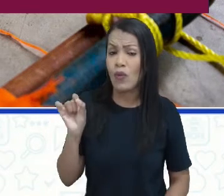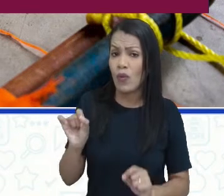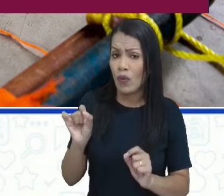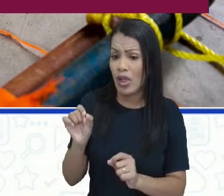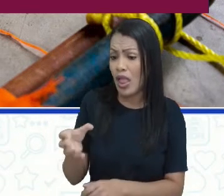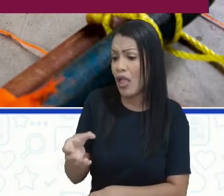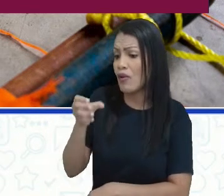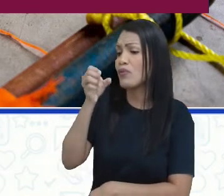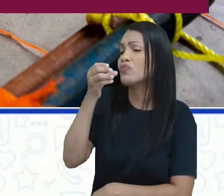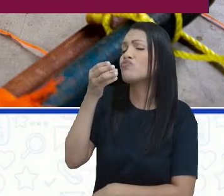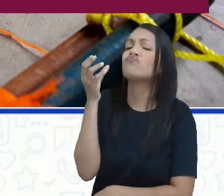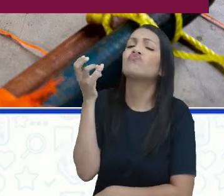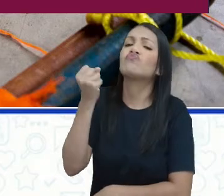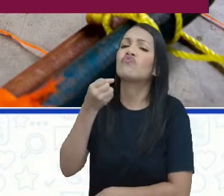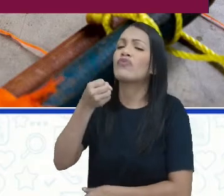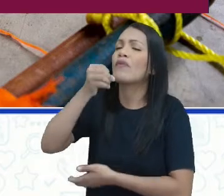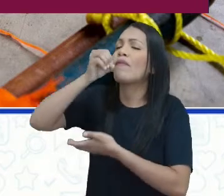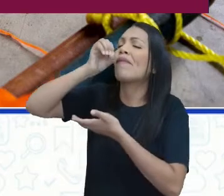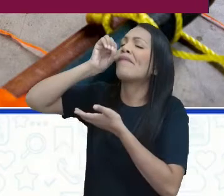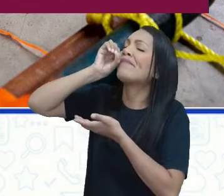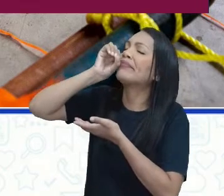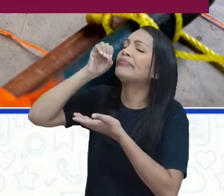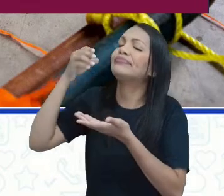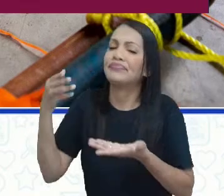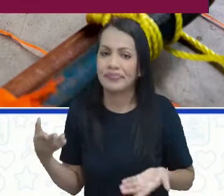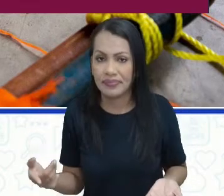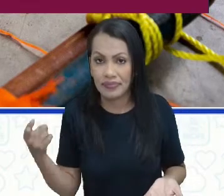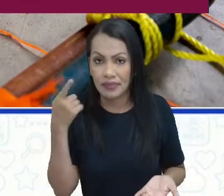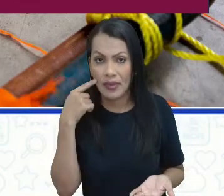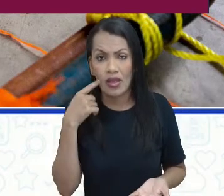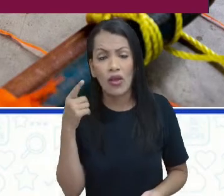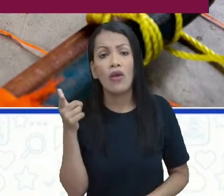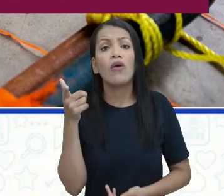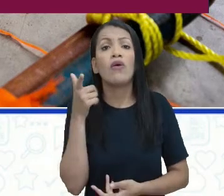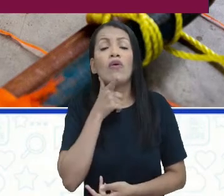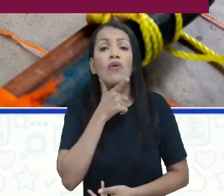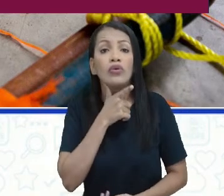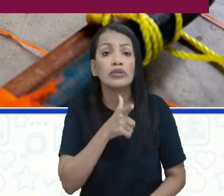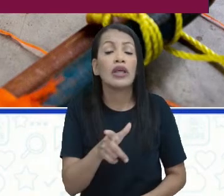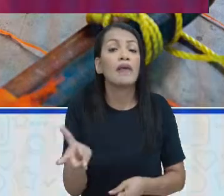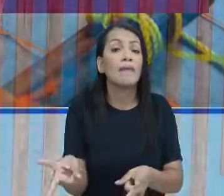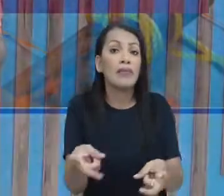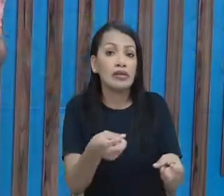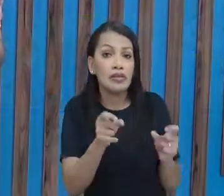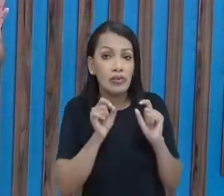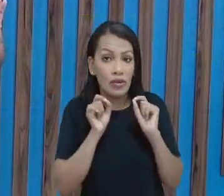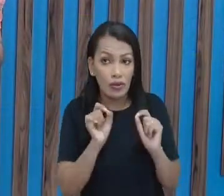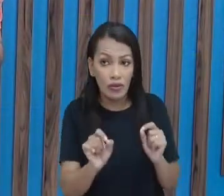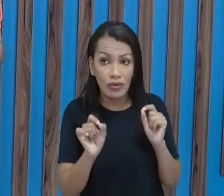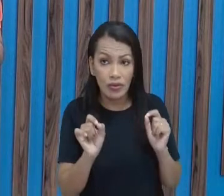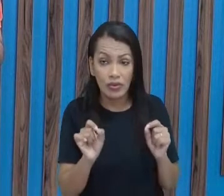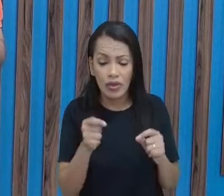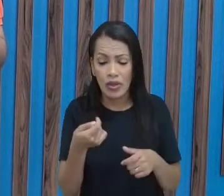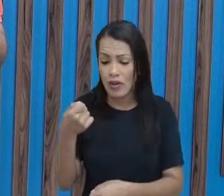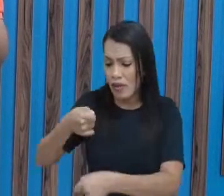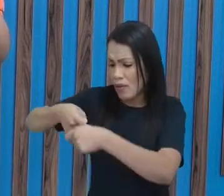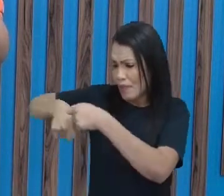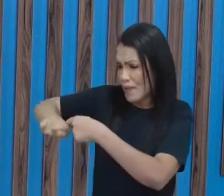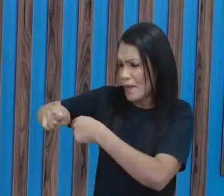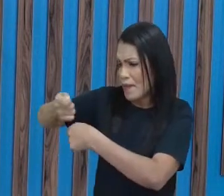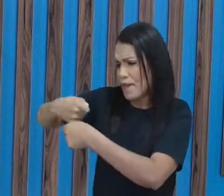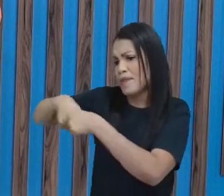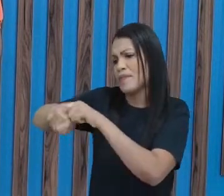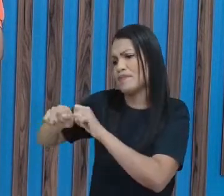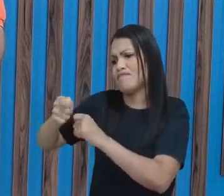que entremeava o tapete. Então, a partir desse momento, a gente consegue perceber que há um elemento mágico aqui na tessitura. A partir